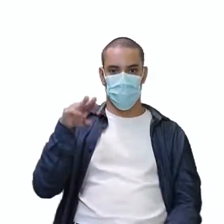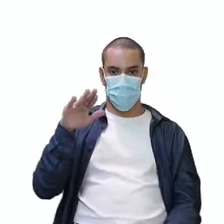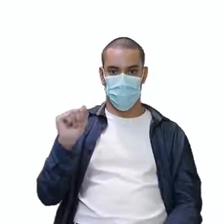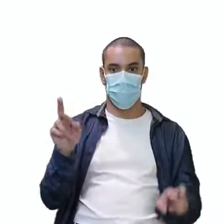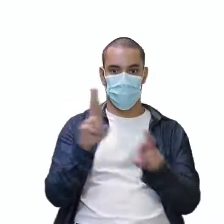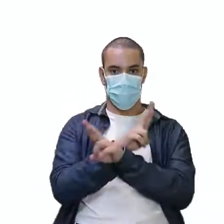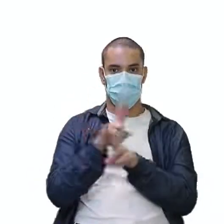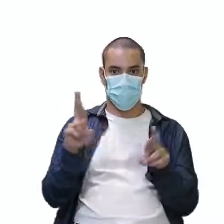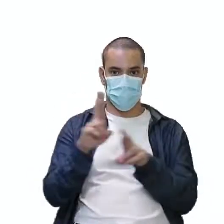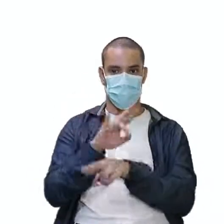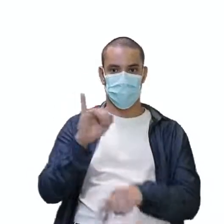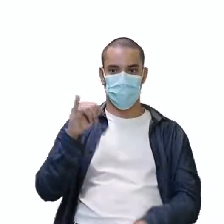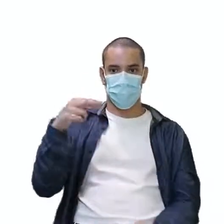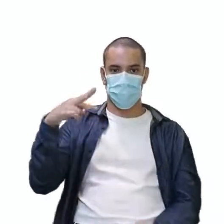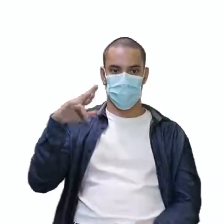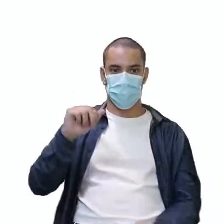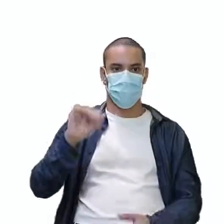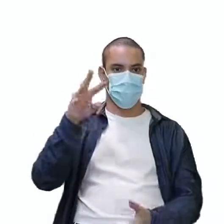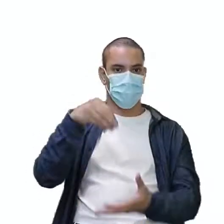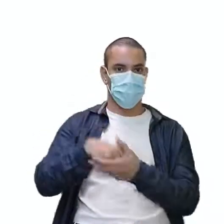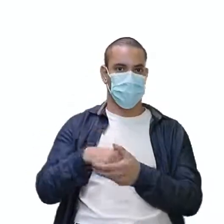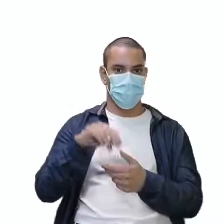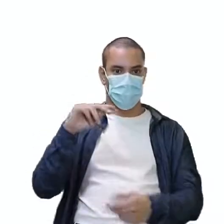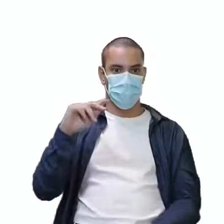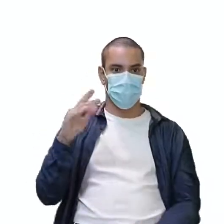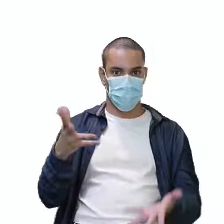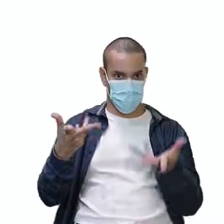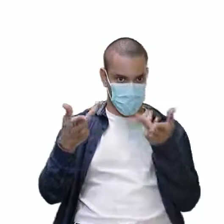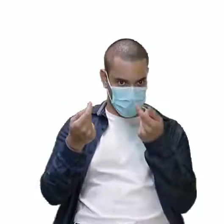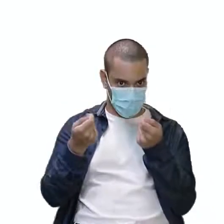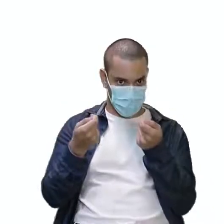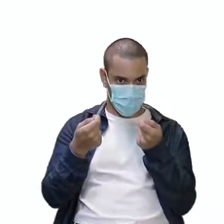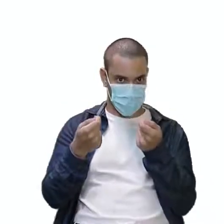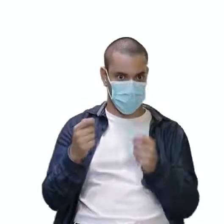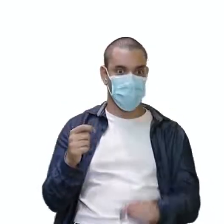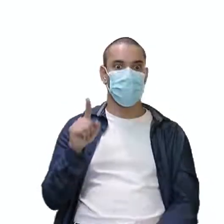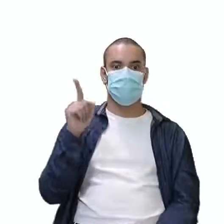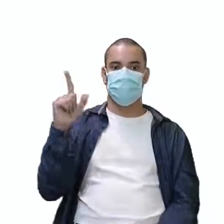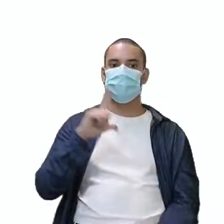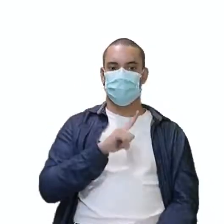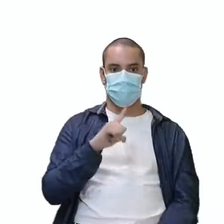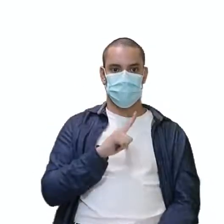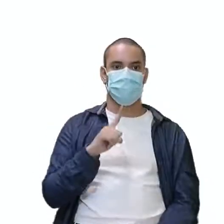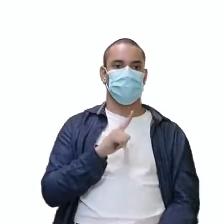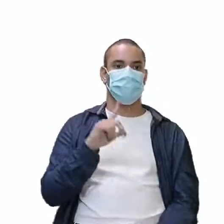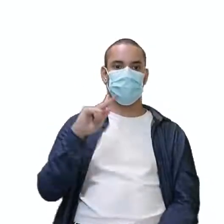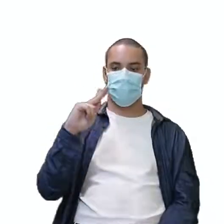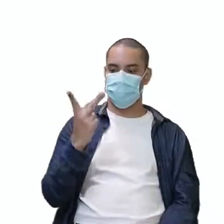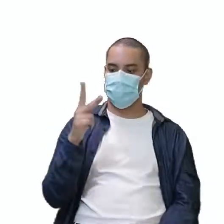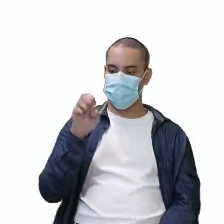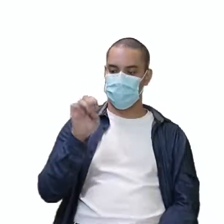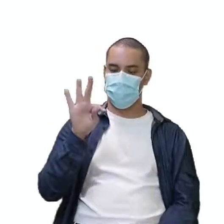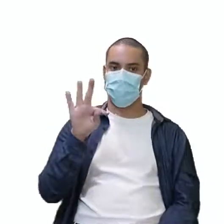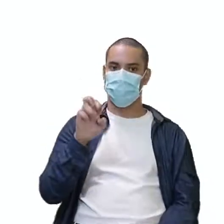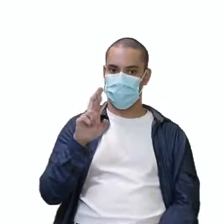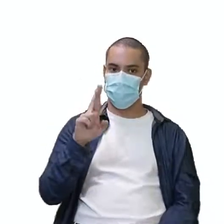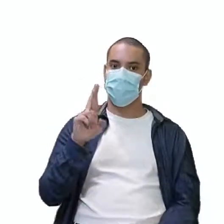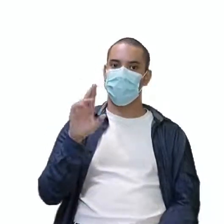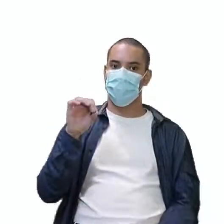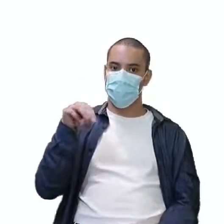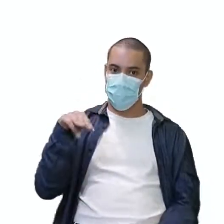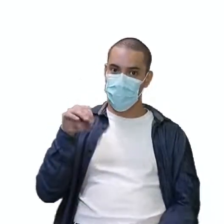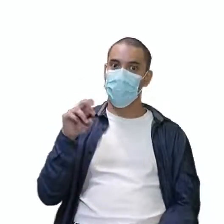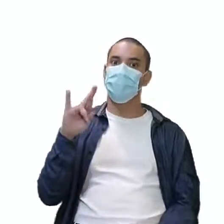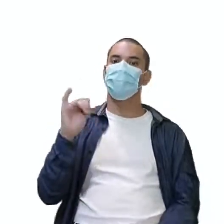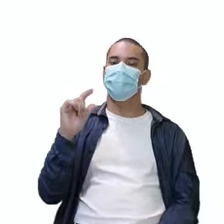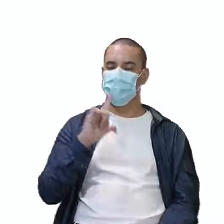intraespecíficas harmônicas. Opa, tem essa questão de terem diferentes